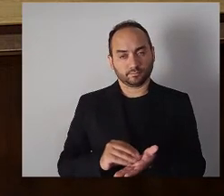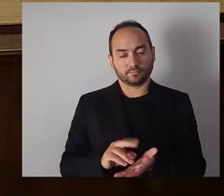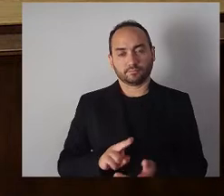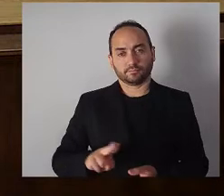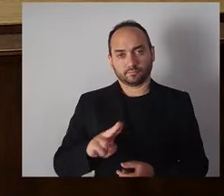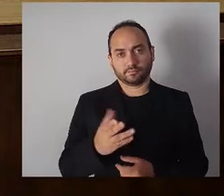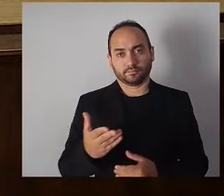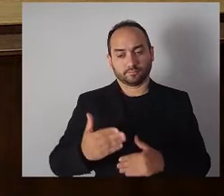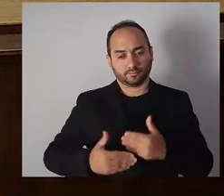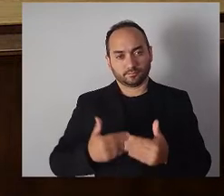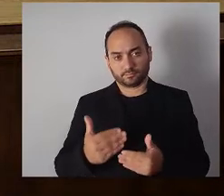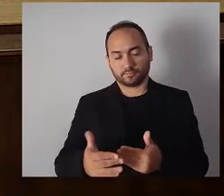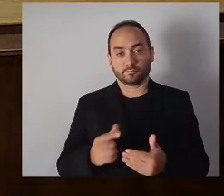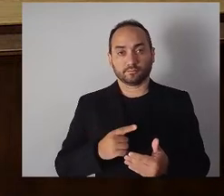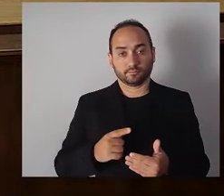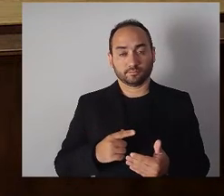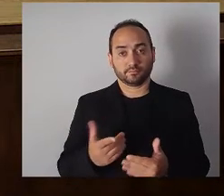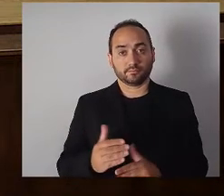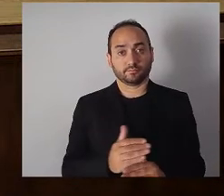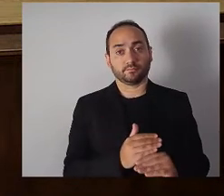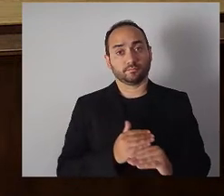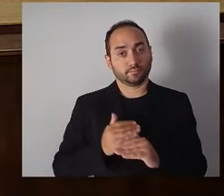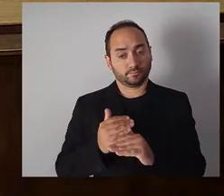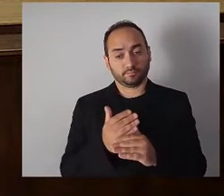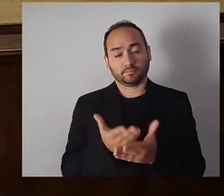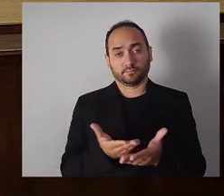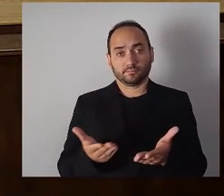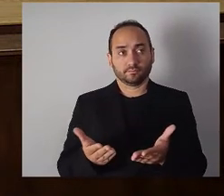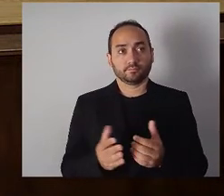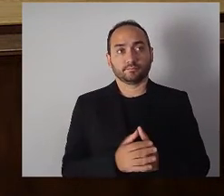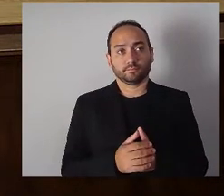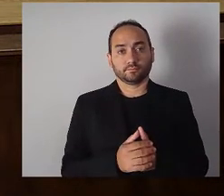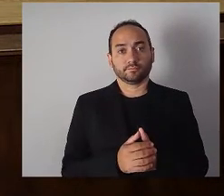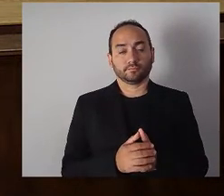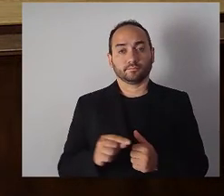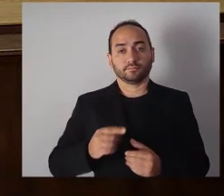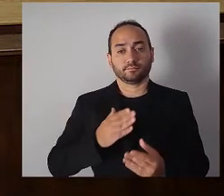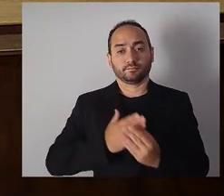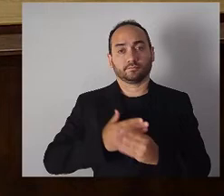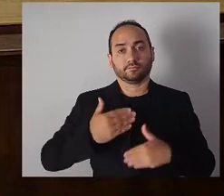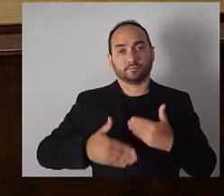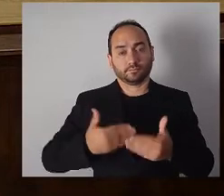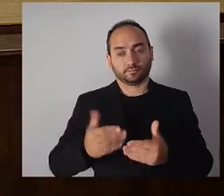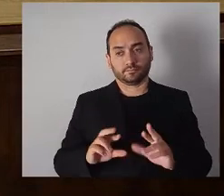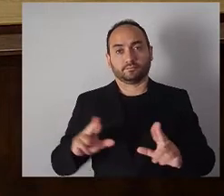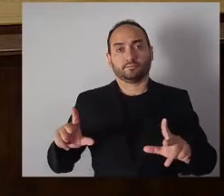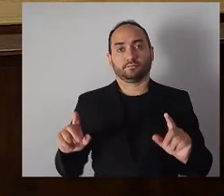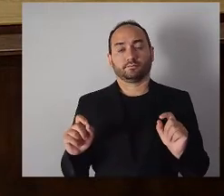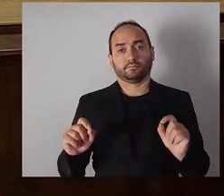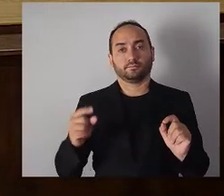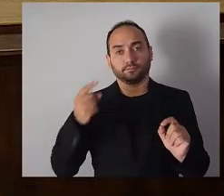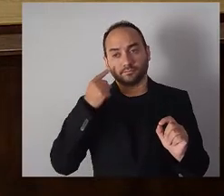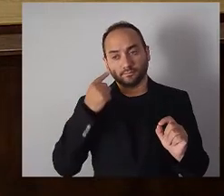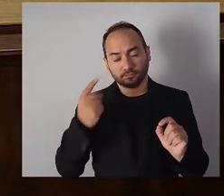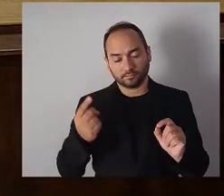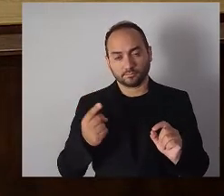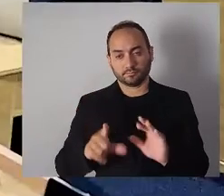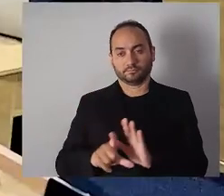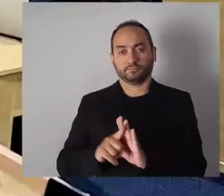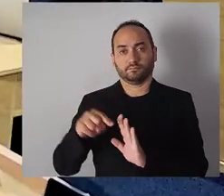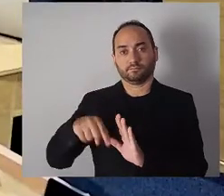do processo, né, por unanimidade, o processo seria julgado extinto sem resolução do